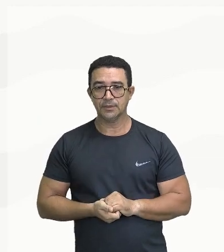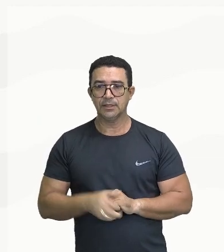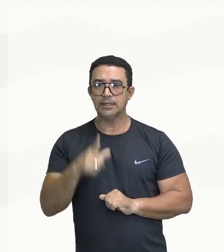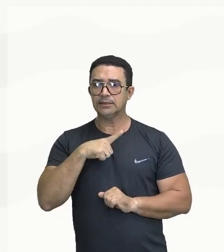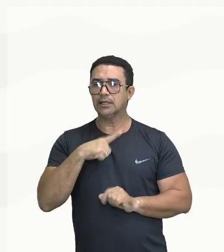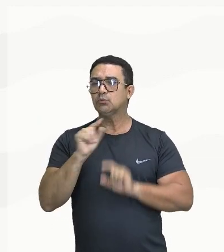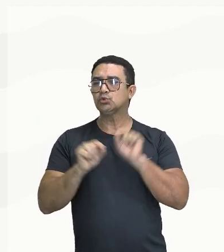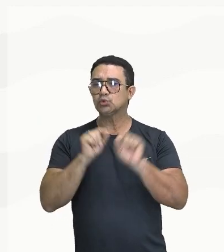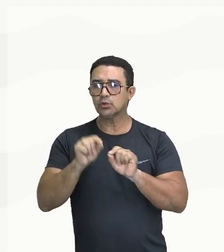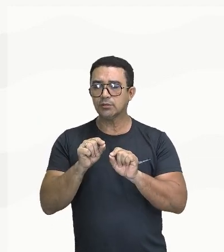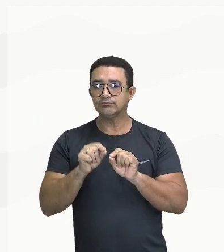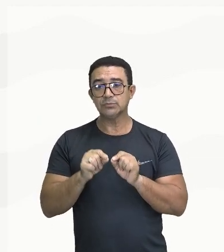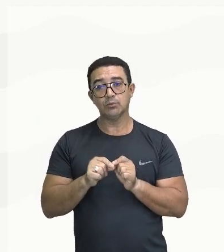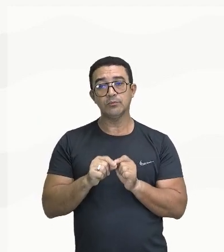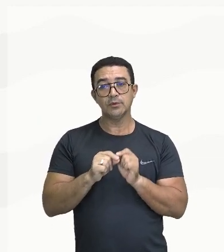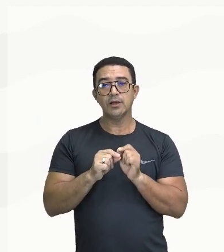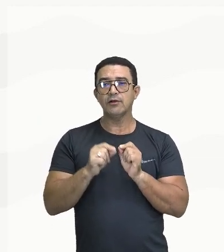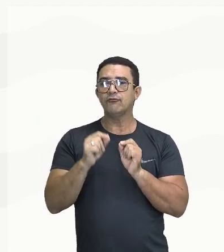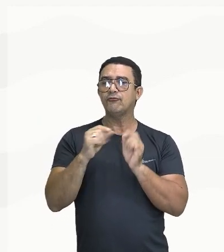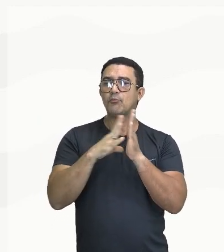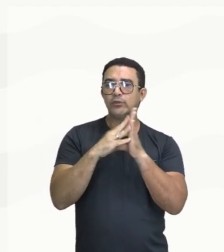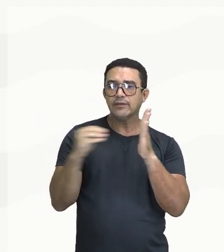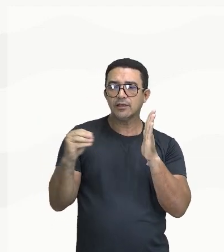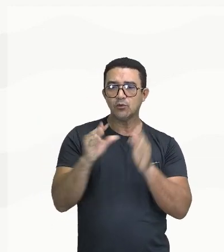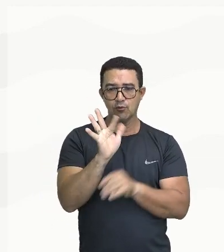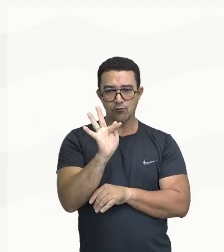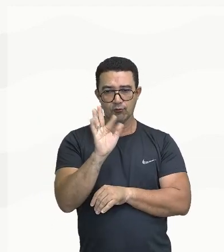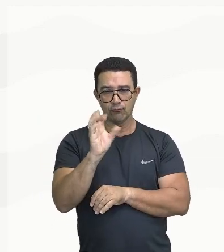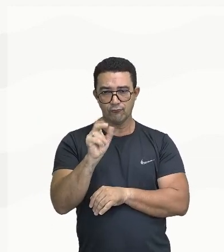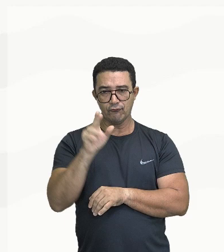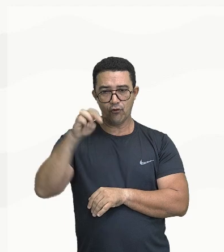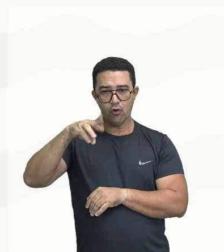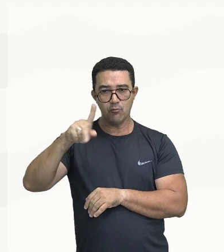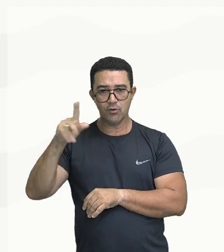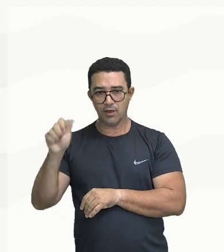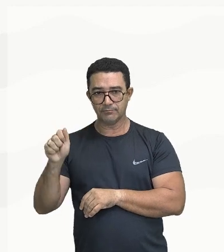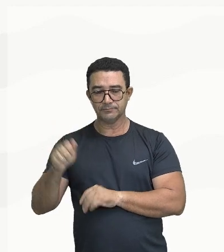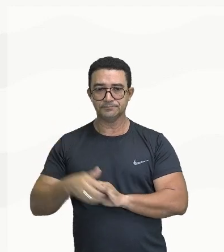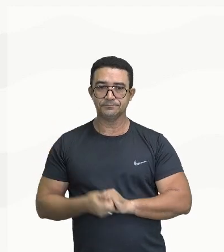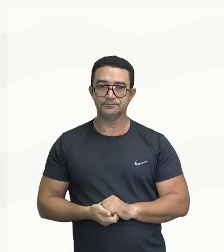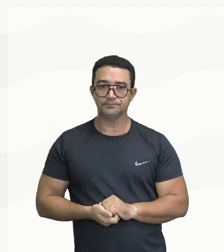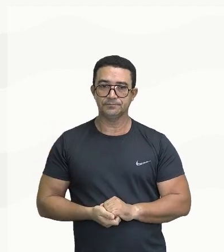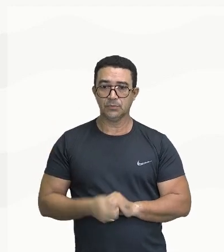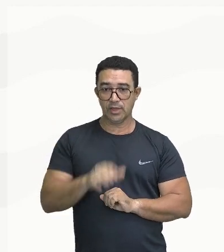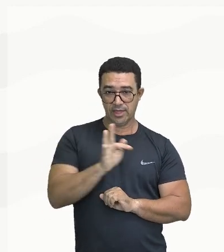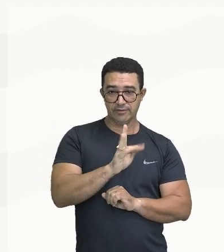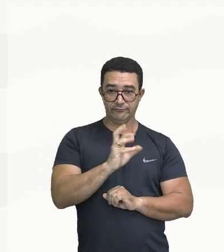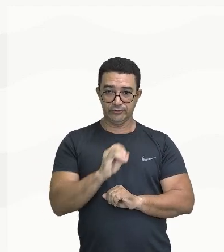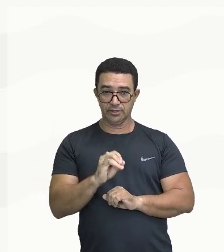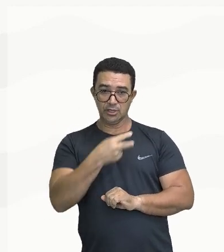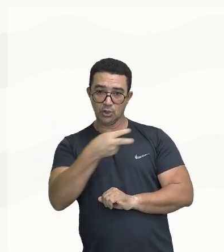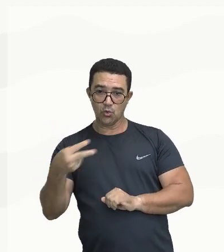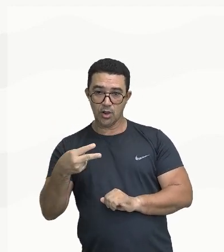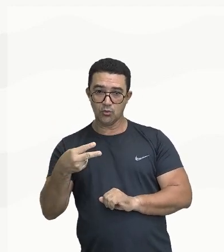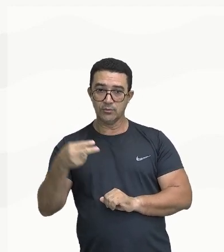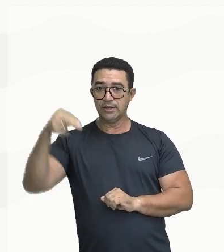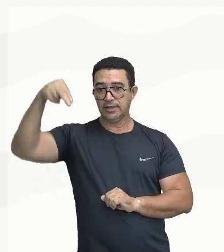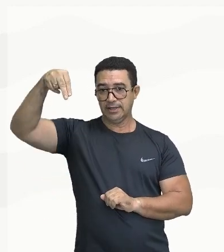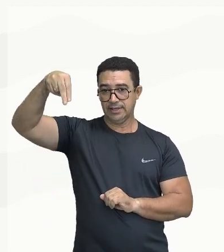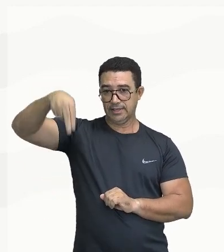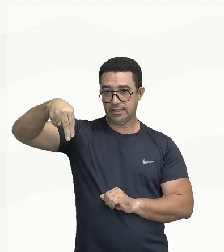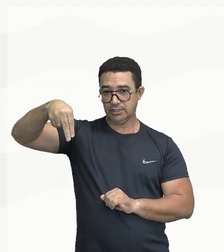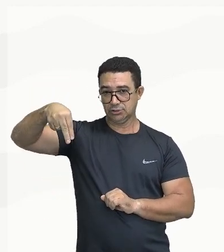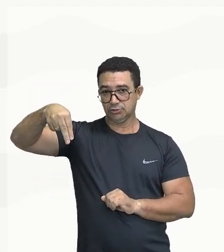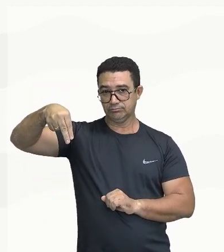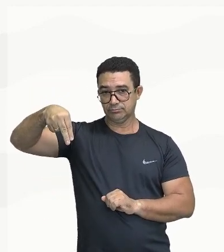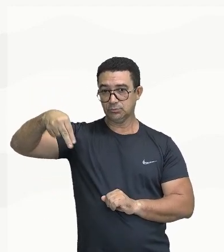essa pequena fórmula aqui, FI, que é a frequência relativa, é igual à